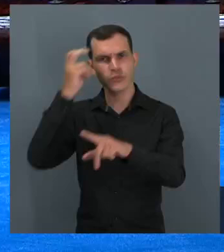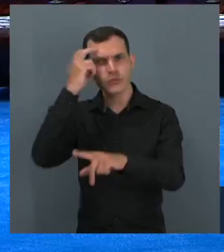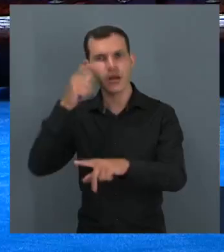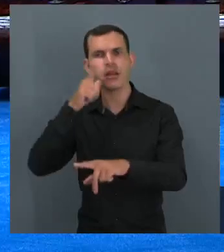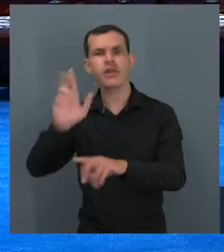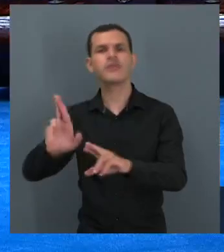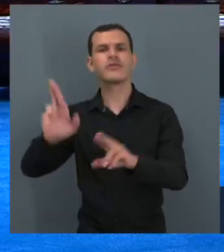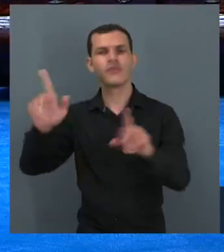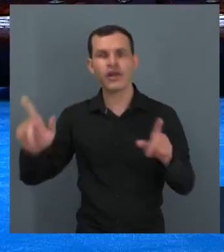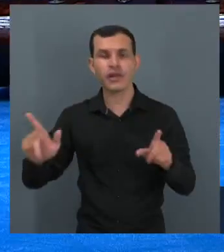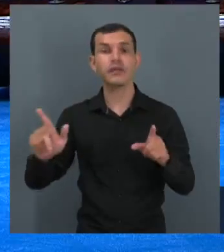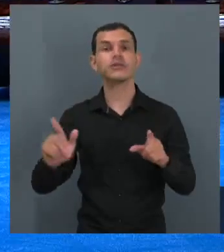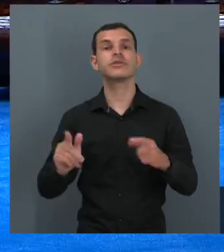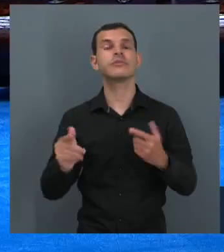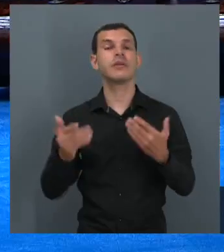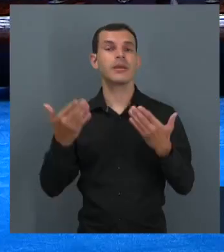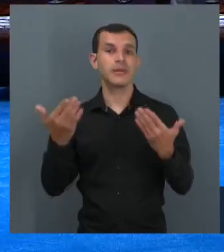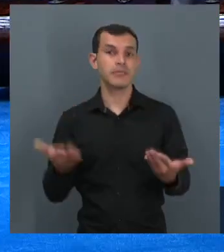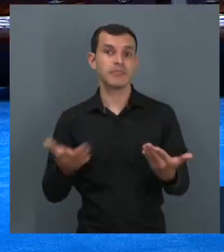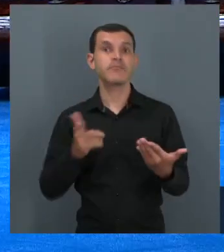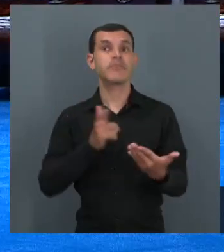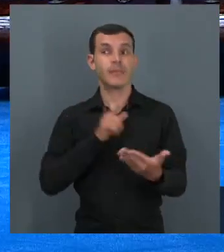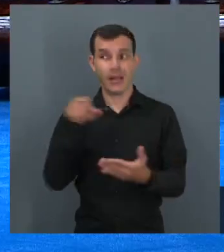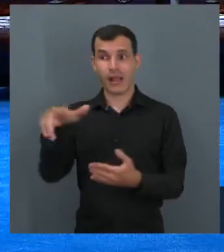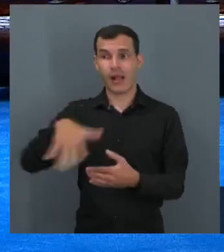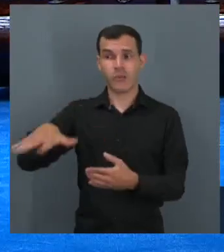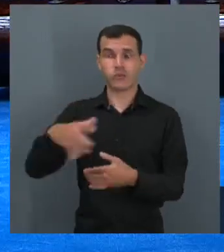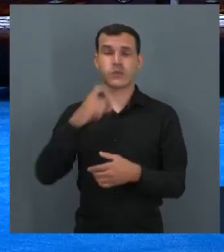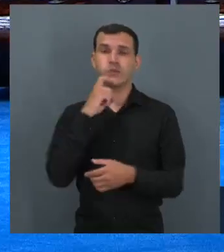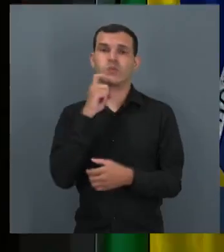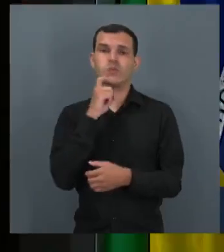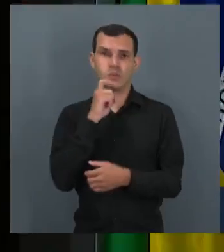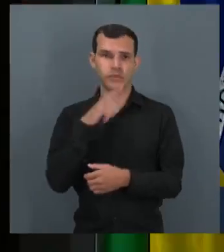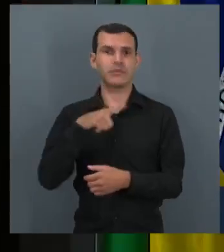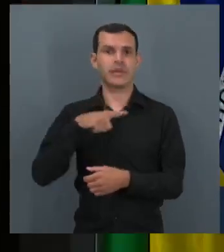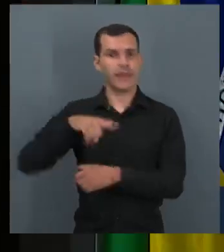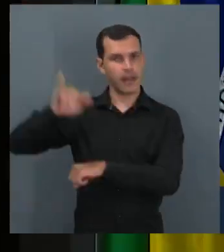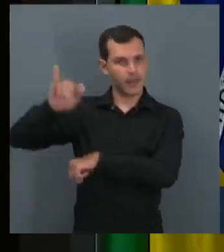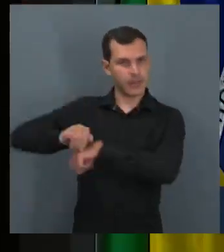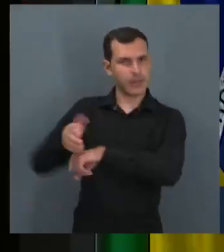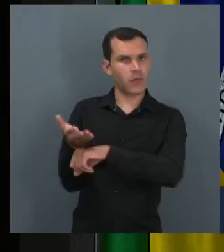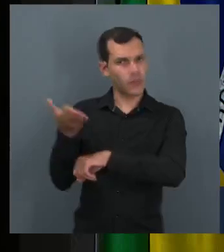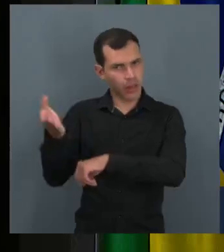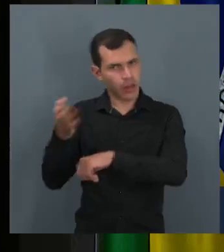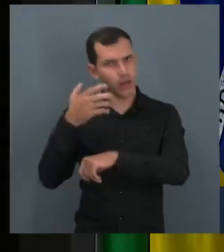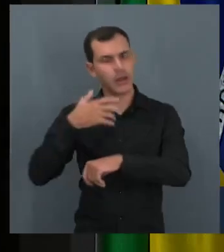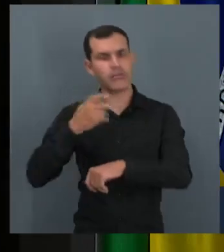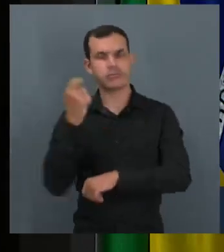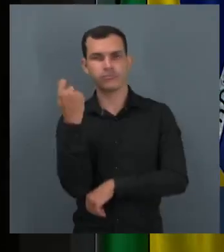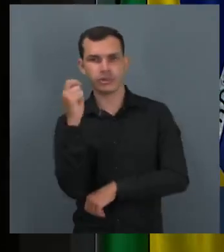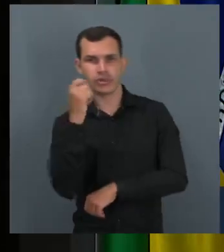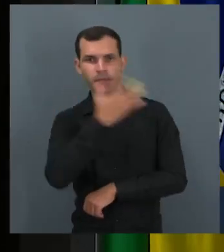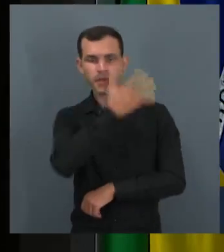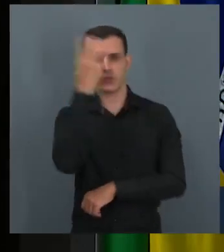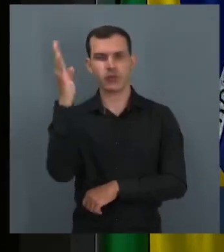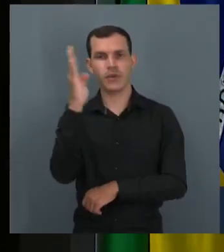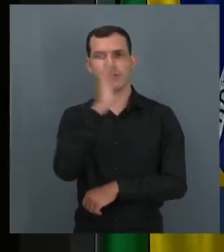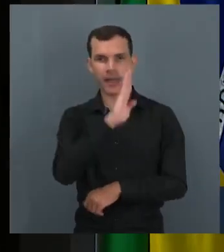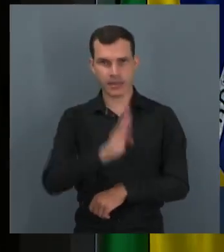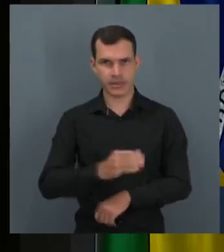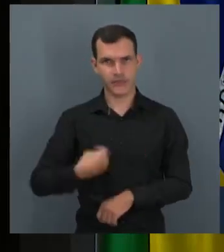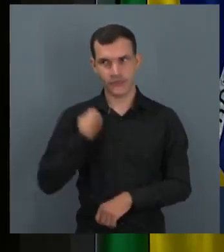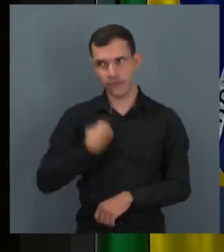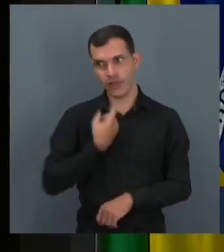língua é diferente. Até frio já está fazendo lá em Buenos Aires. Muitos daqueles brasileiros, né, não têm esse tipo